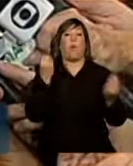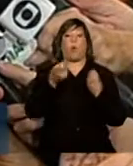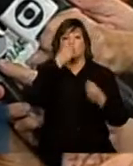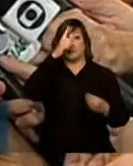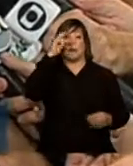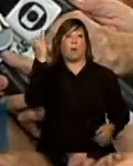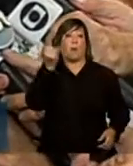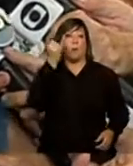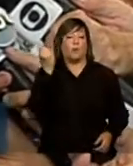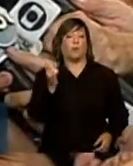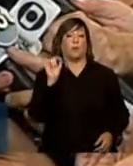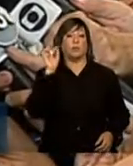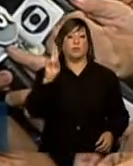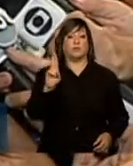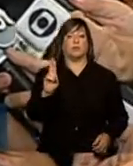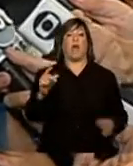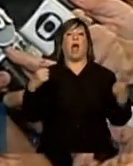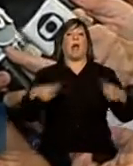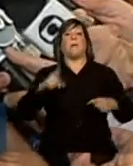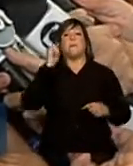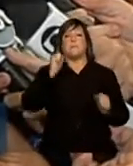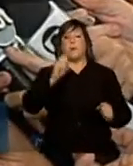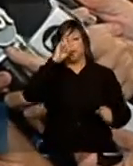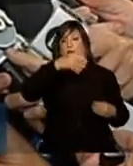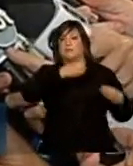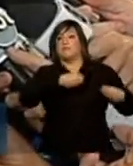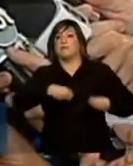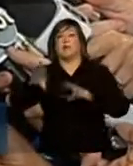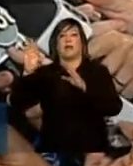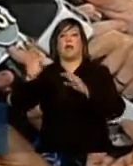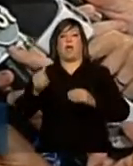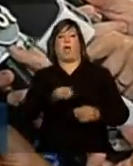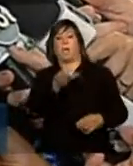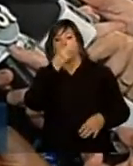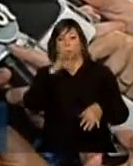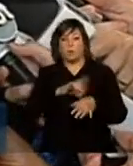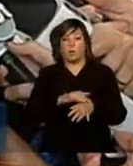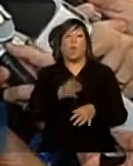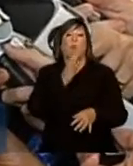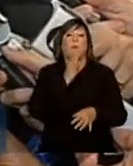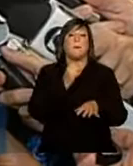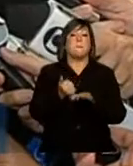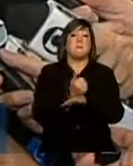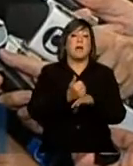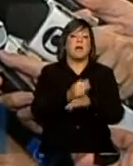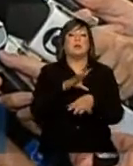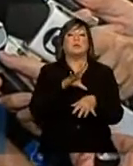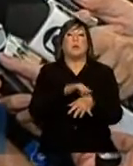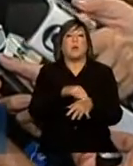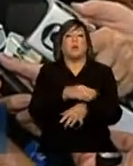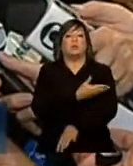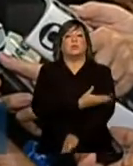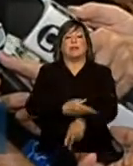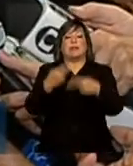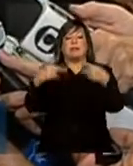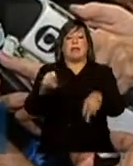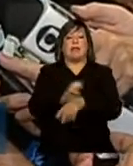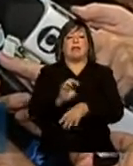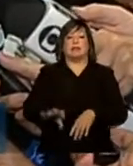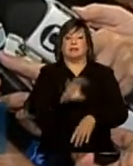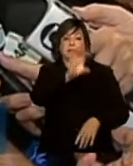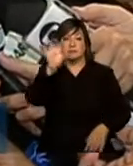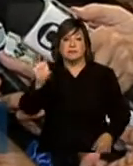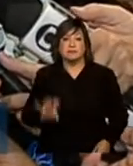referência, o hospital onde ele pode encaminhar algum paciente se for necessário, conhecer melhor doenças típicas daquele estado,